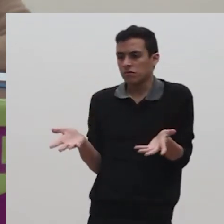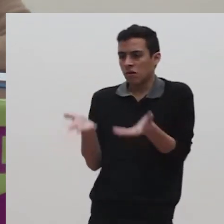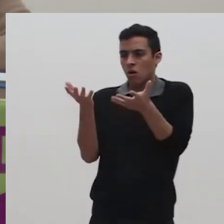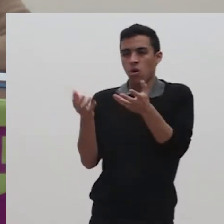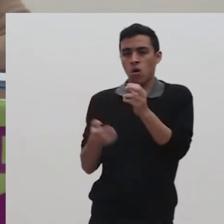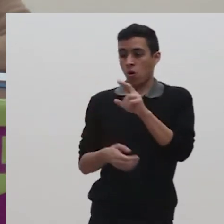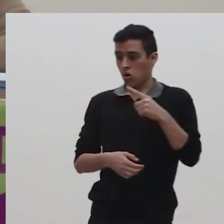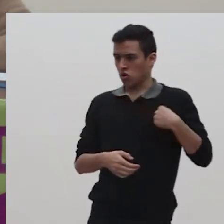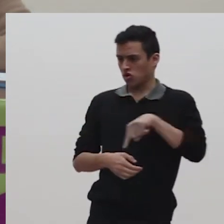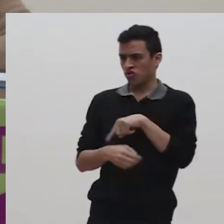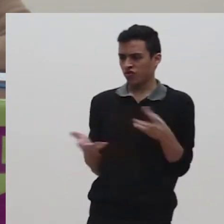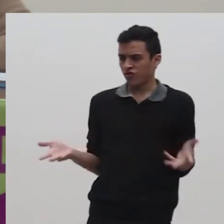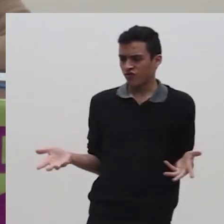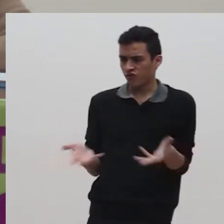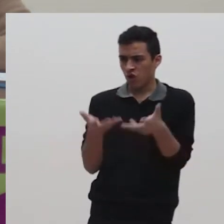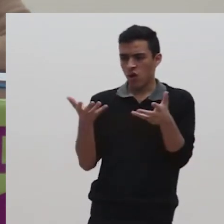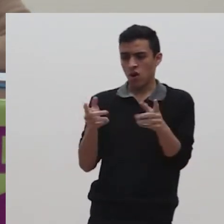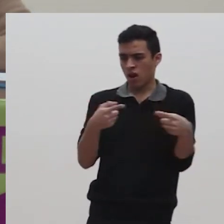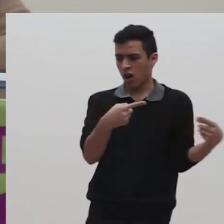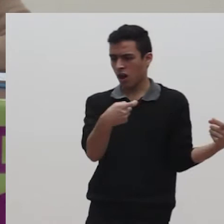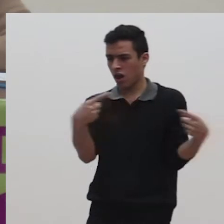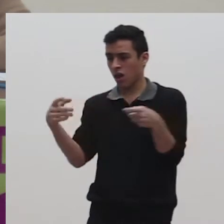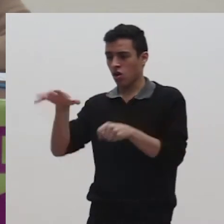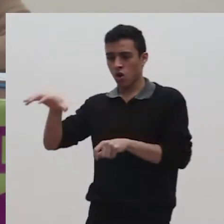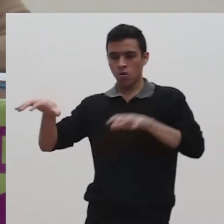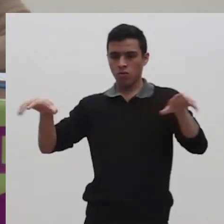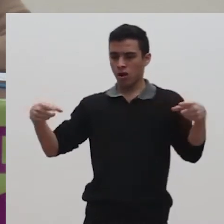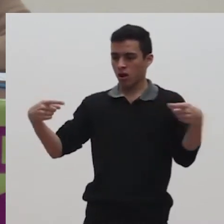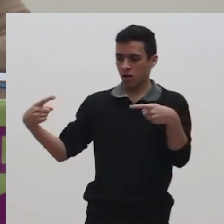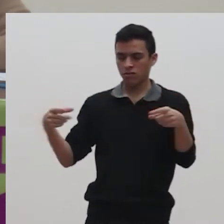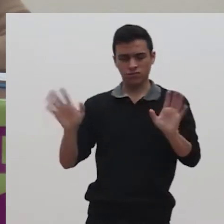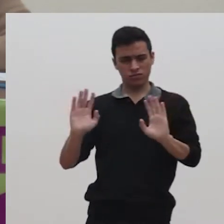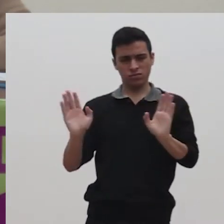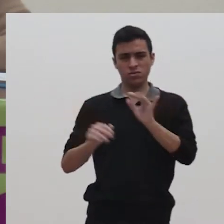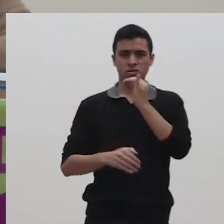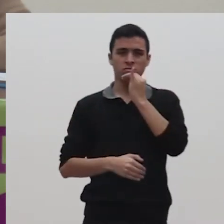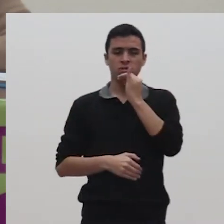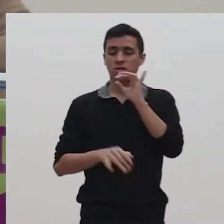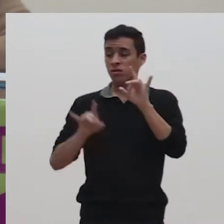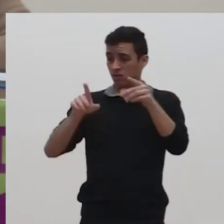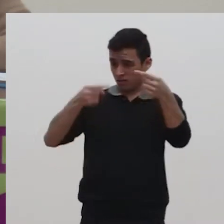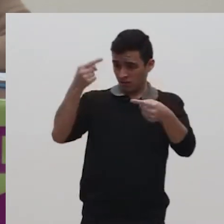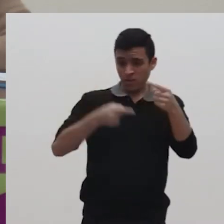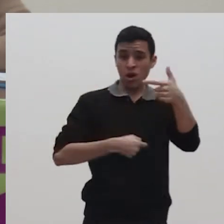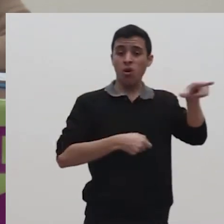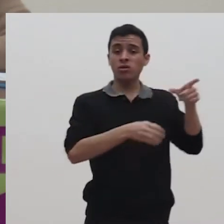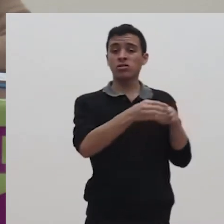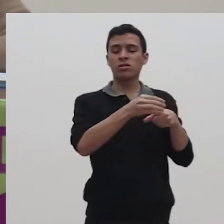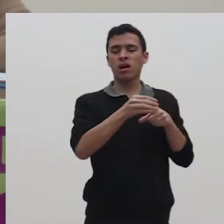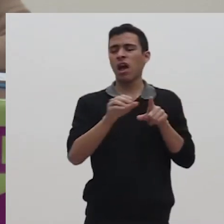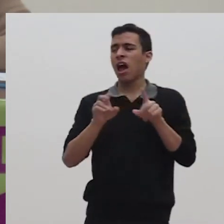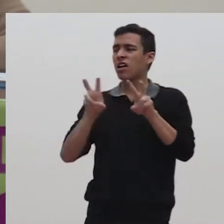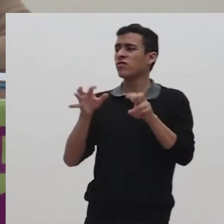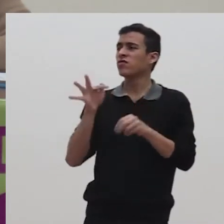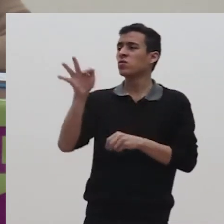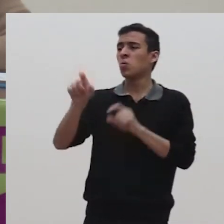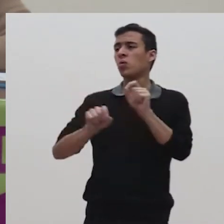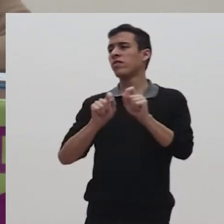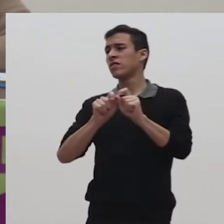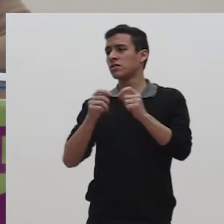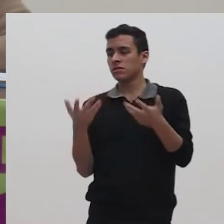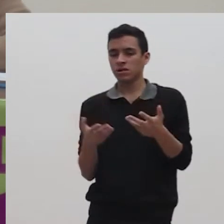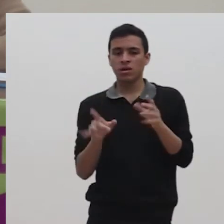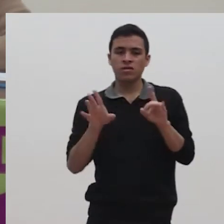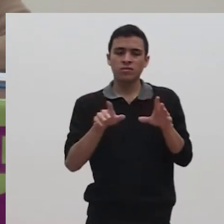dissemos que nós temos que promover uma guerra entre os setores. O debate em Jandá era sobre o que faremos no futuro. A ideia